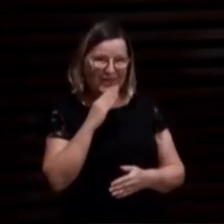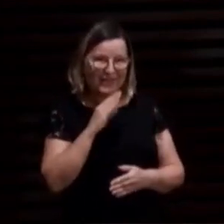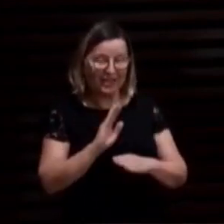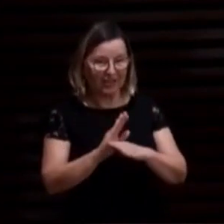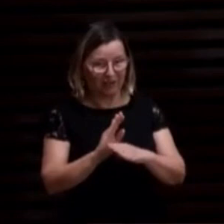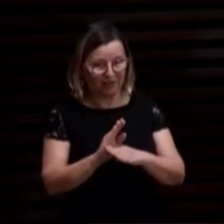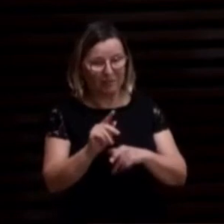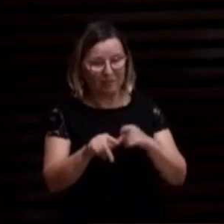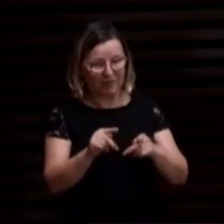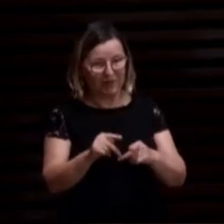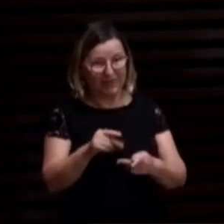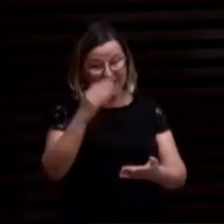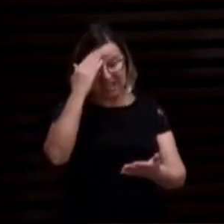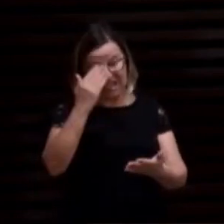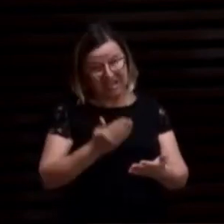Por quê?